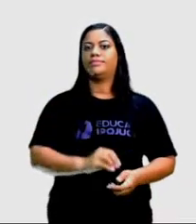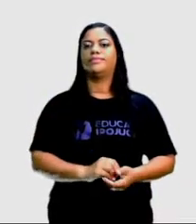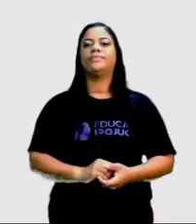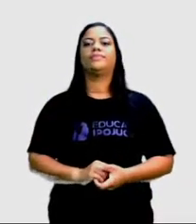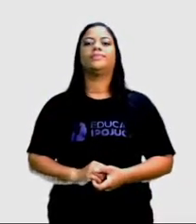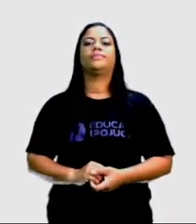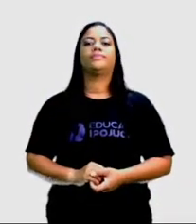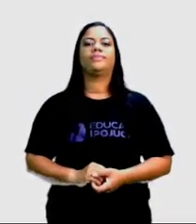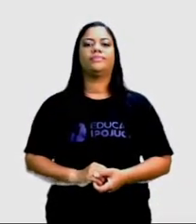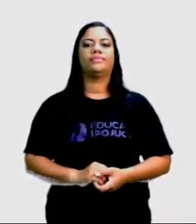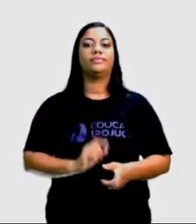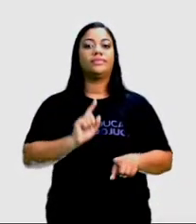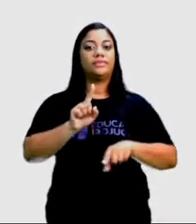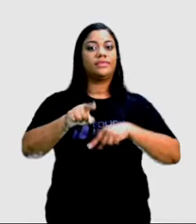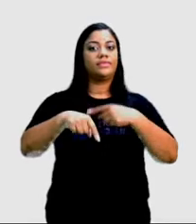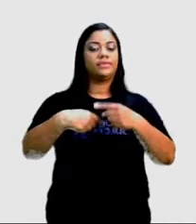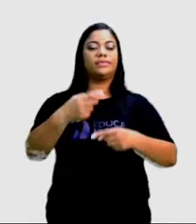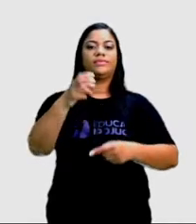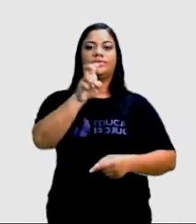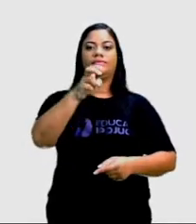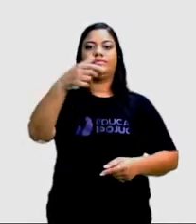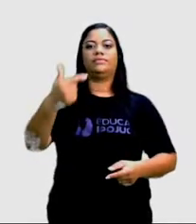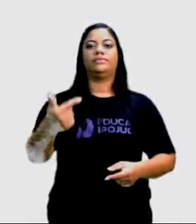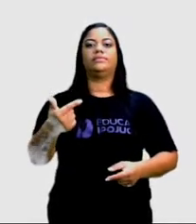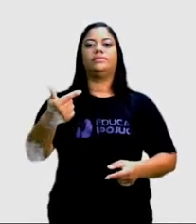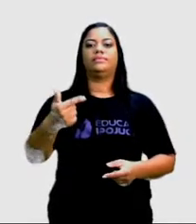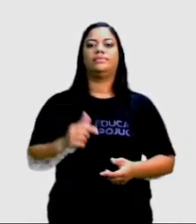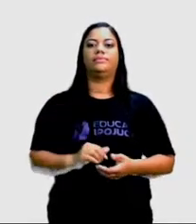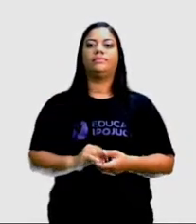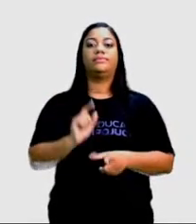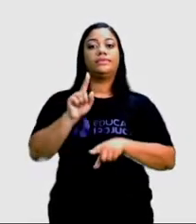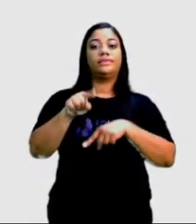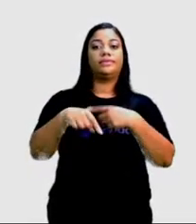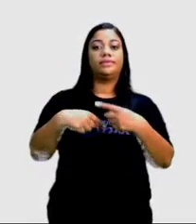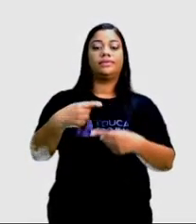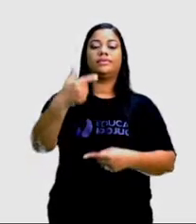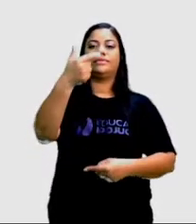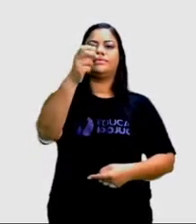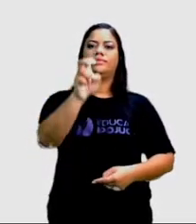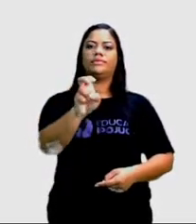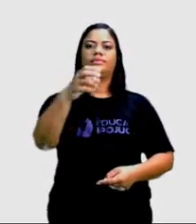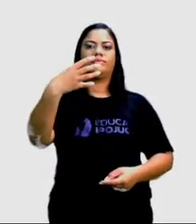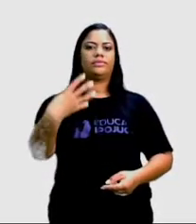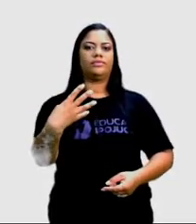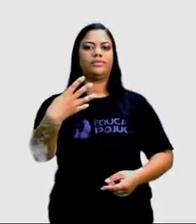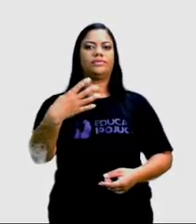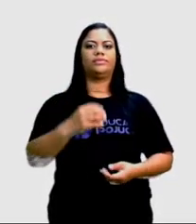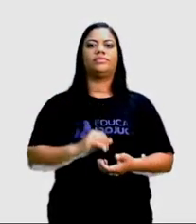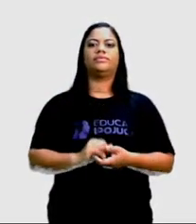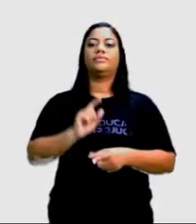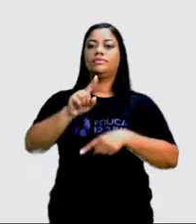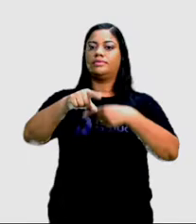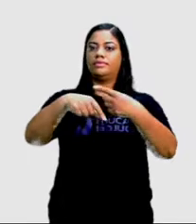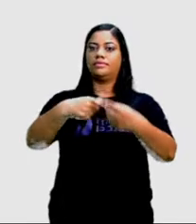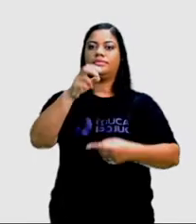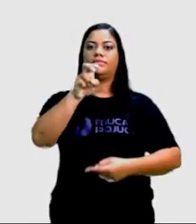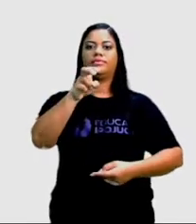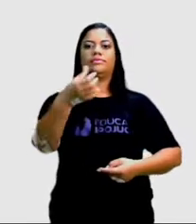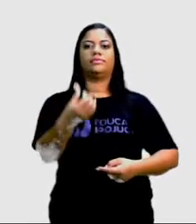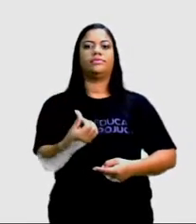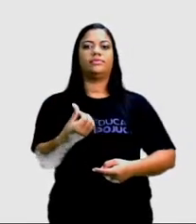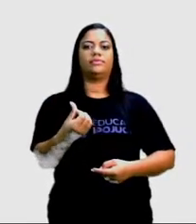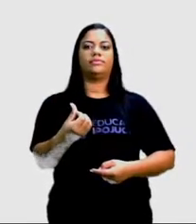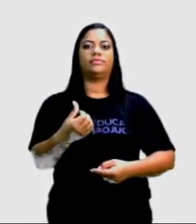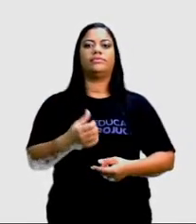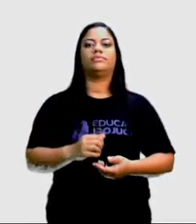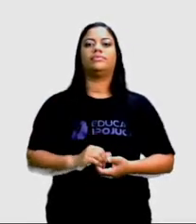aí, pulou para 52, pulou para 54, pulou para 56.